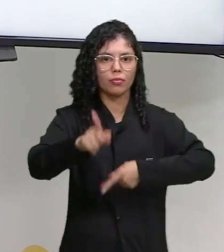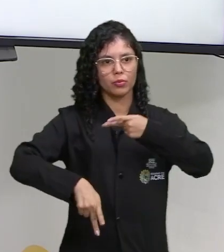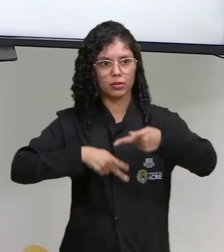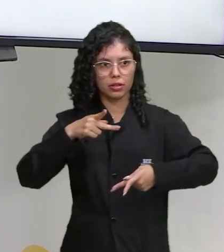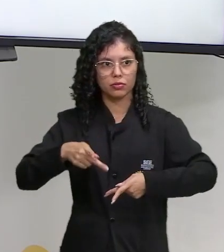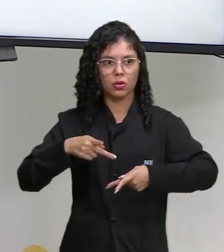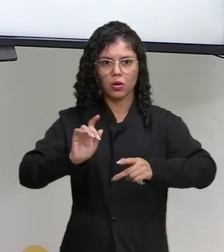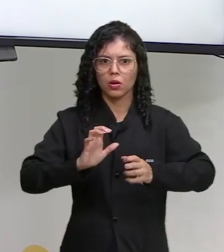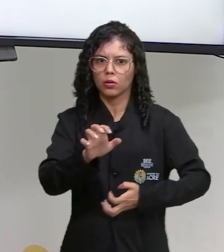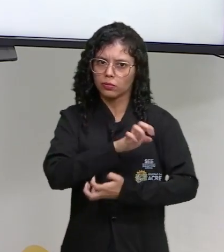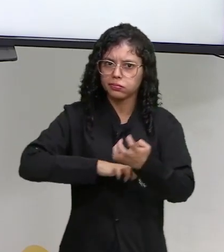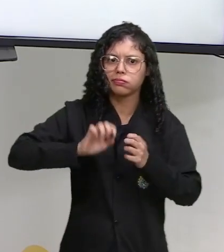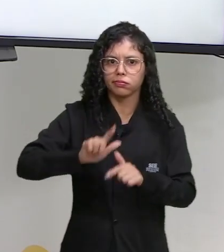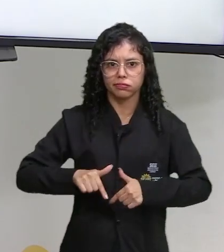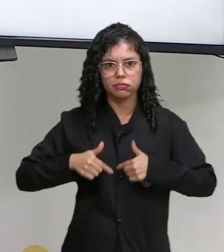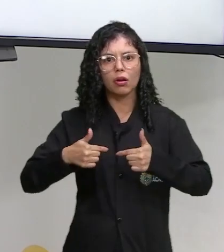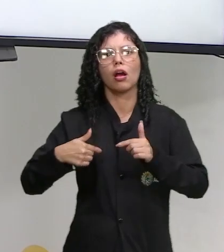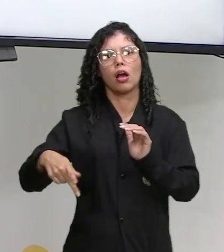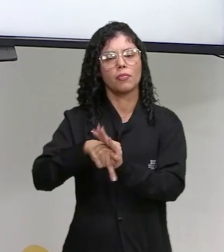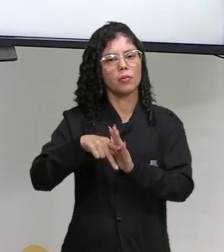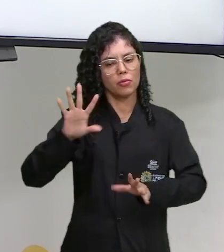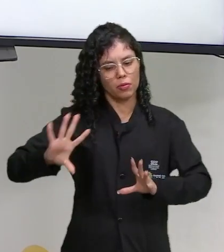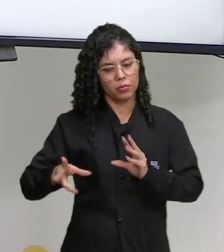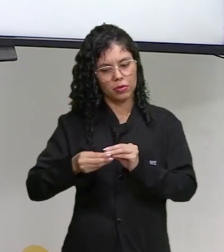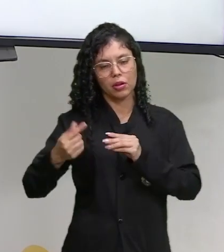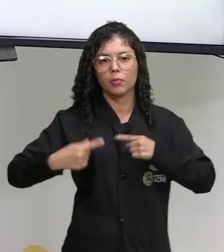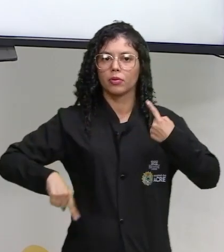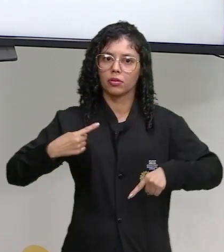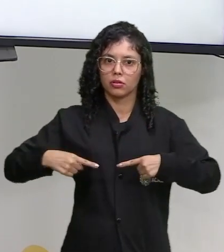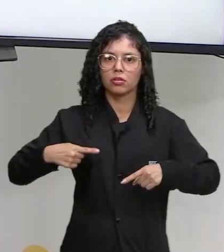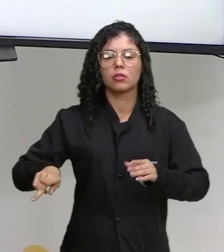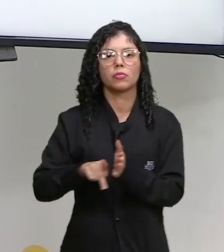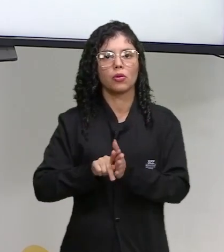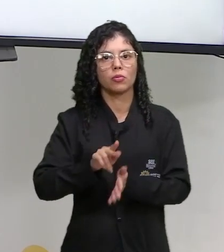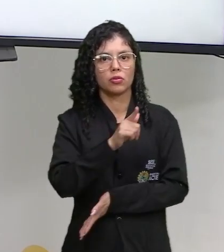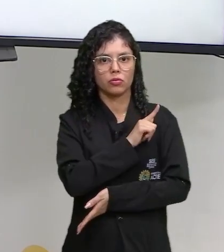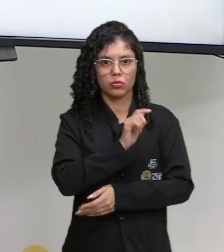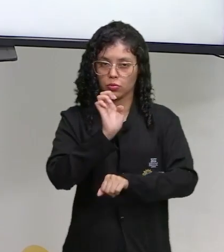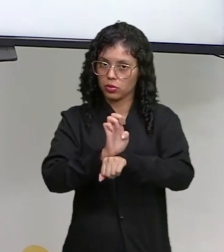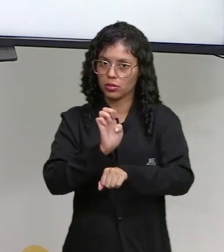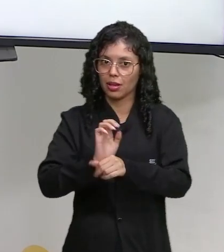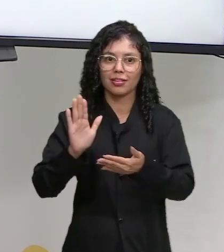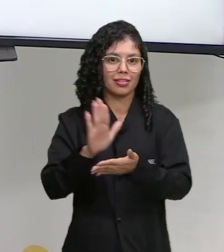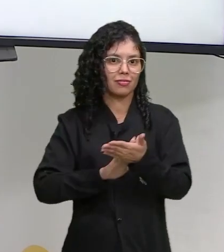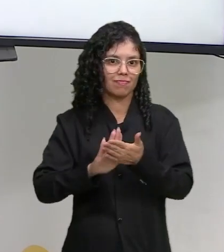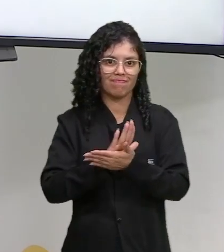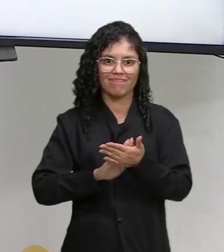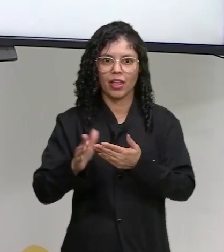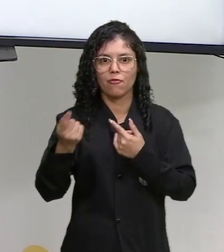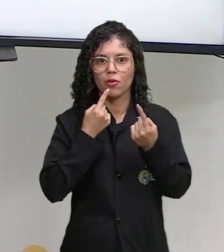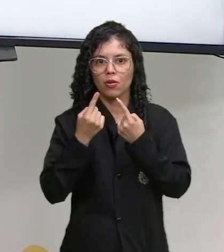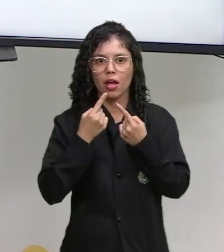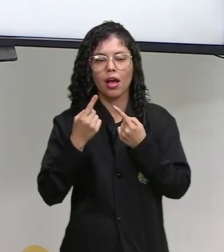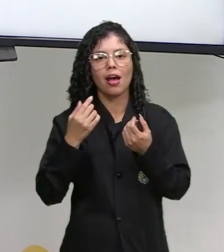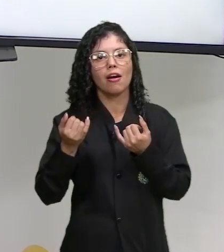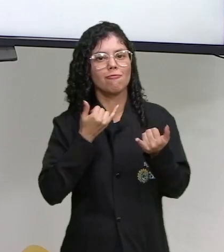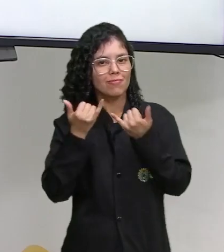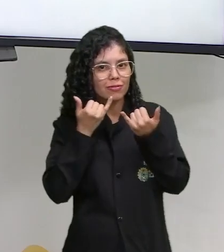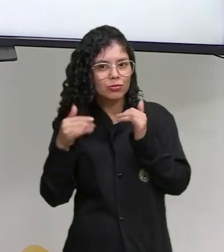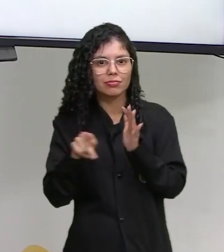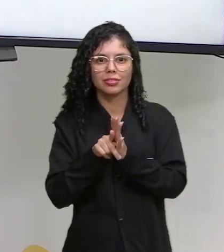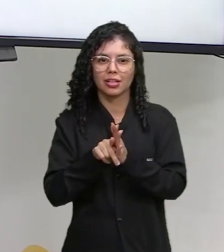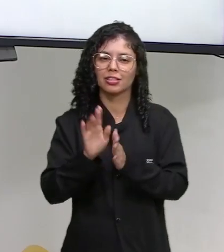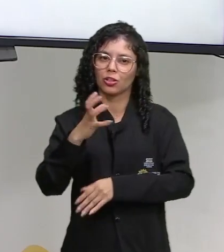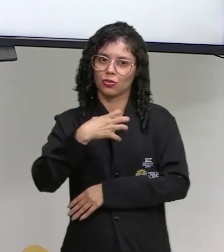população que se revoltou contra uma política implementada pelo Estado e que não deu nenhum tipo de assistência a essa população, principalmente no sentido